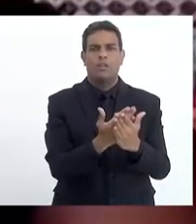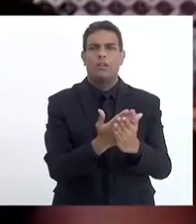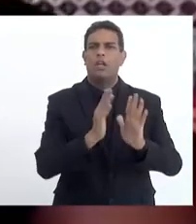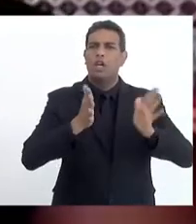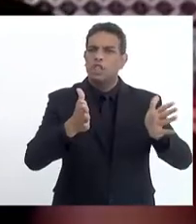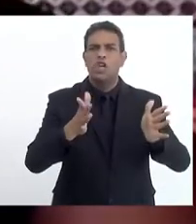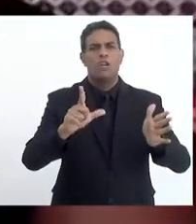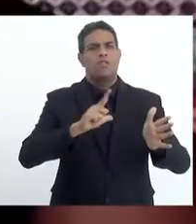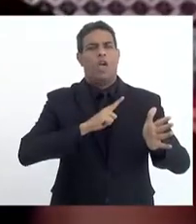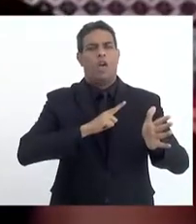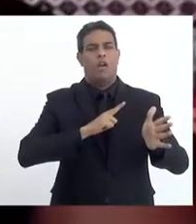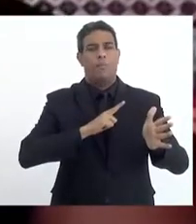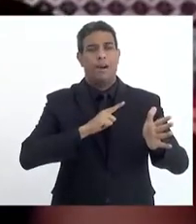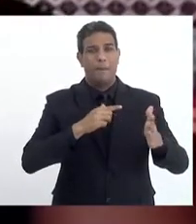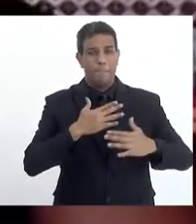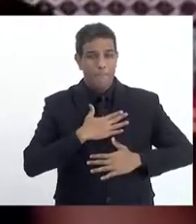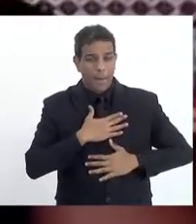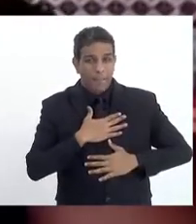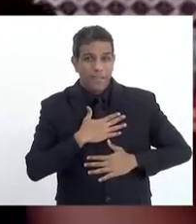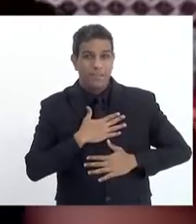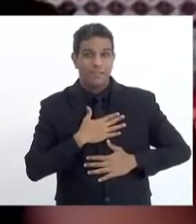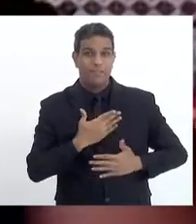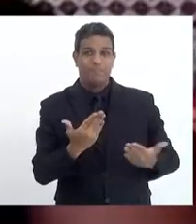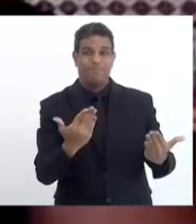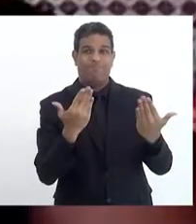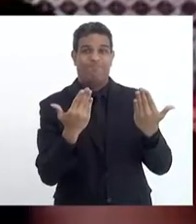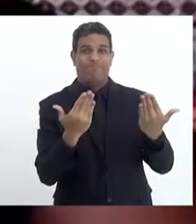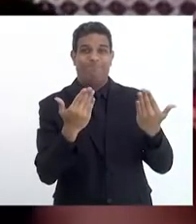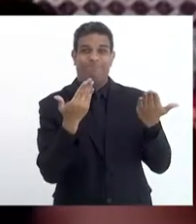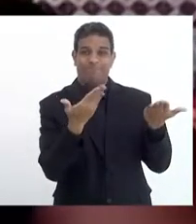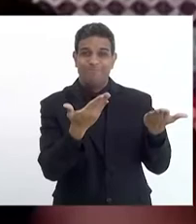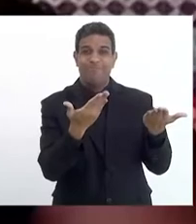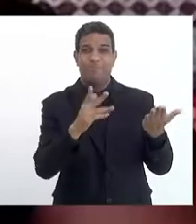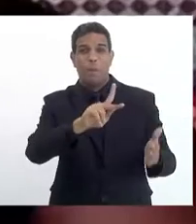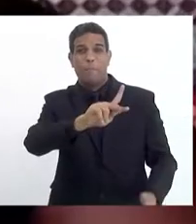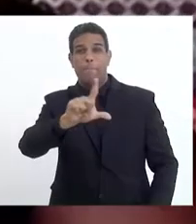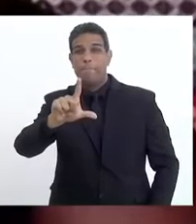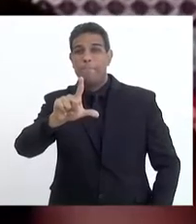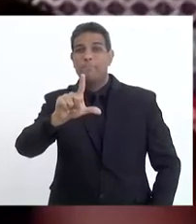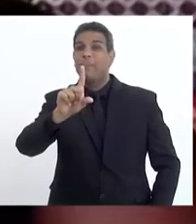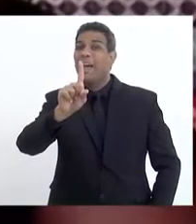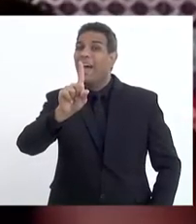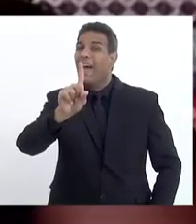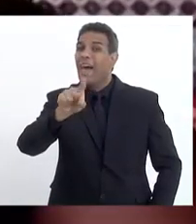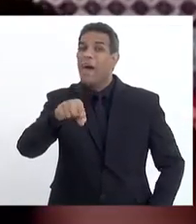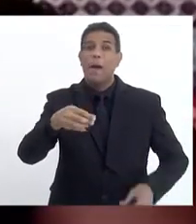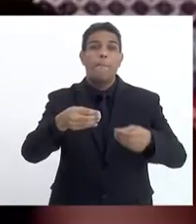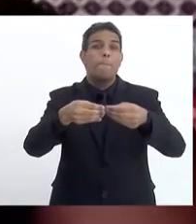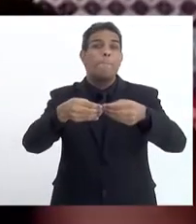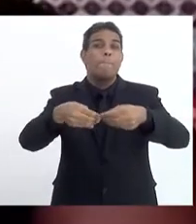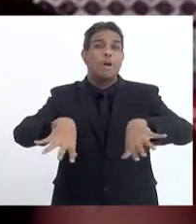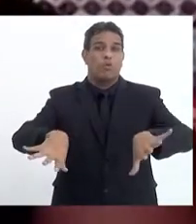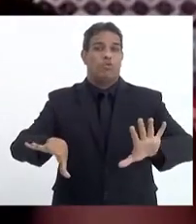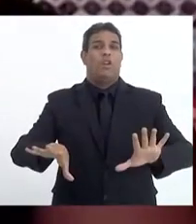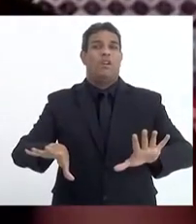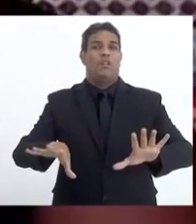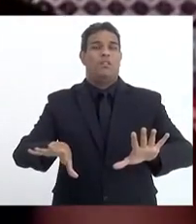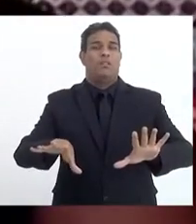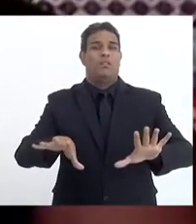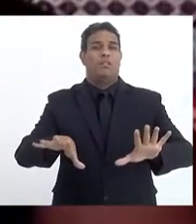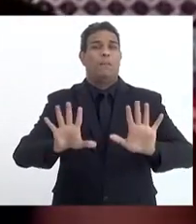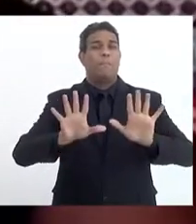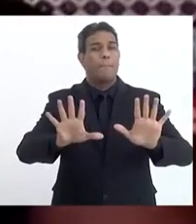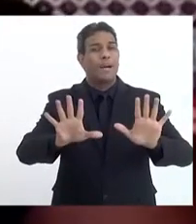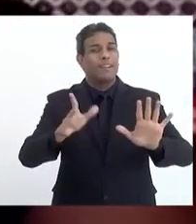providências. Então, para nós, esse projeto estaria prejudicado. Mas eu gostaria de pedir vista,